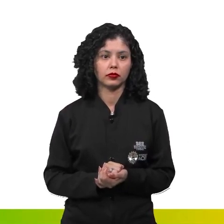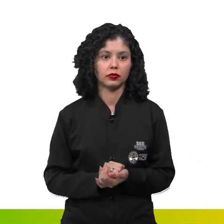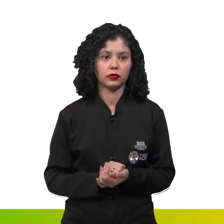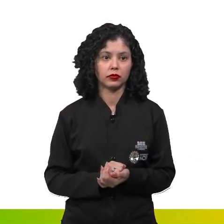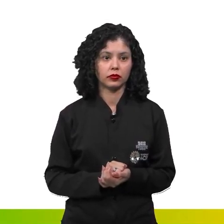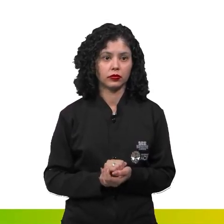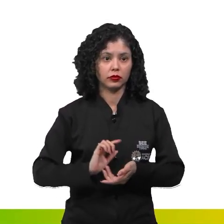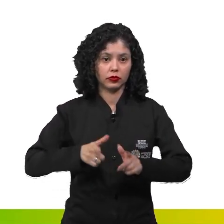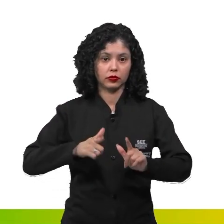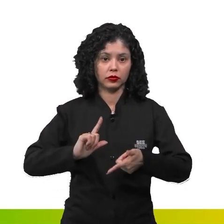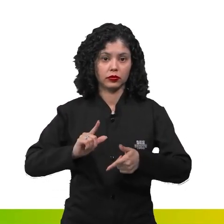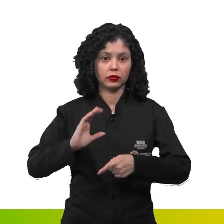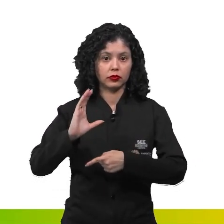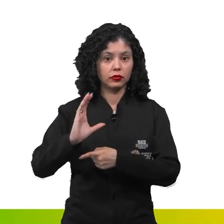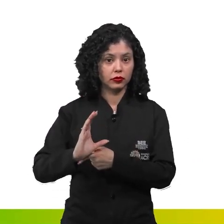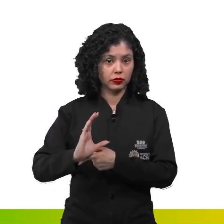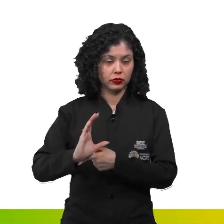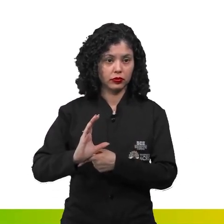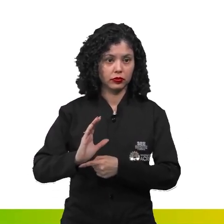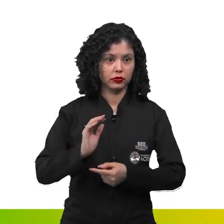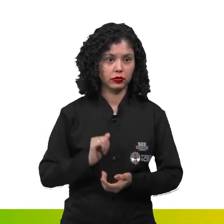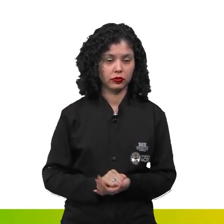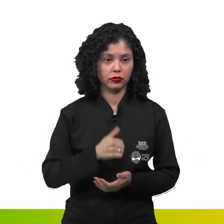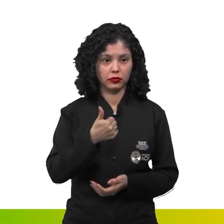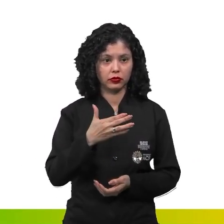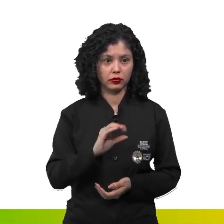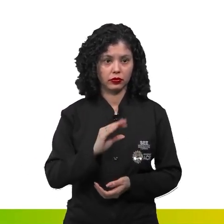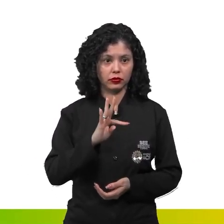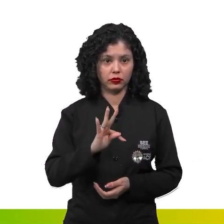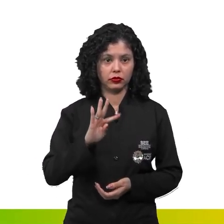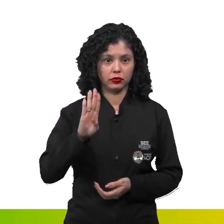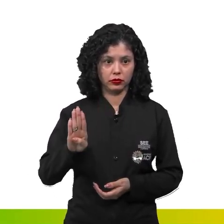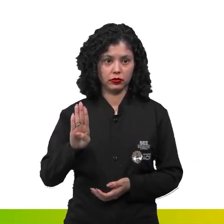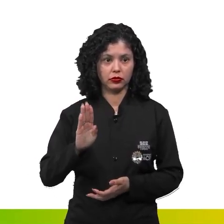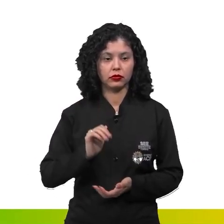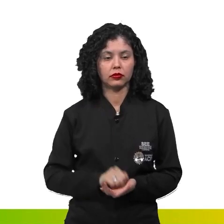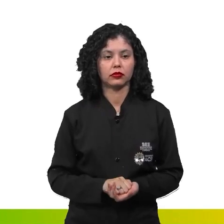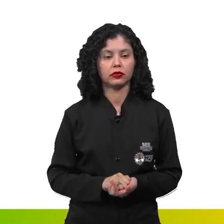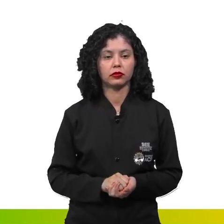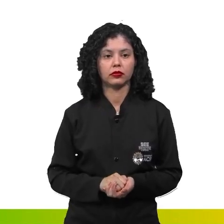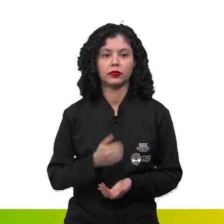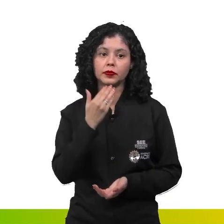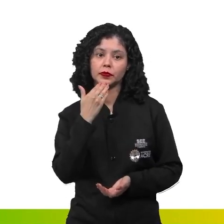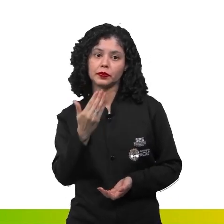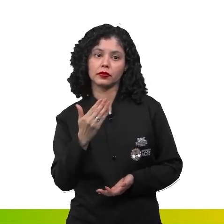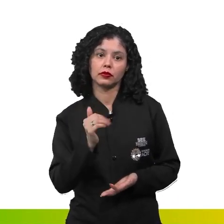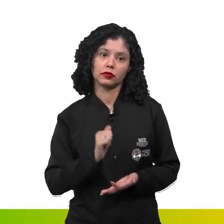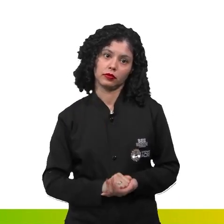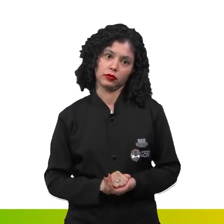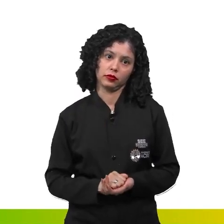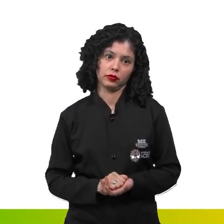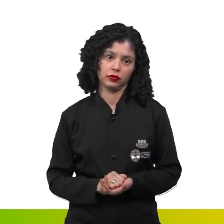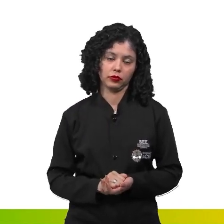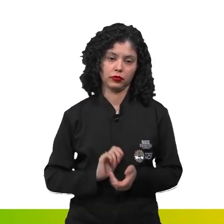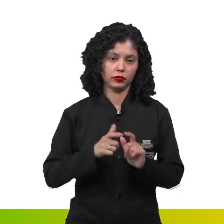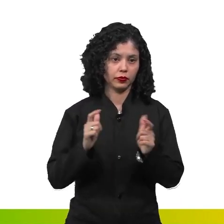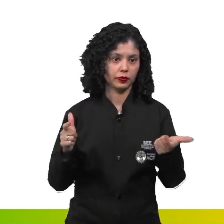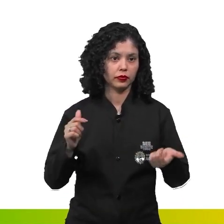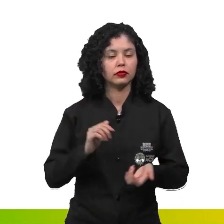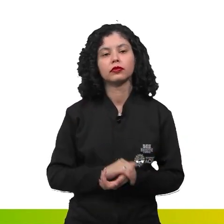terabyte, letra C, 10 terabytes. A questão ela pede a